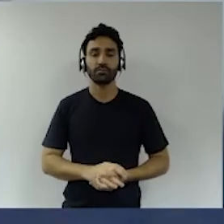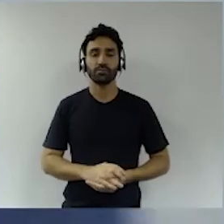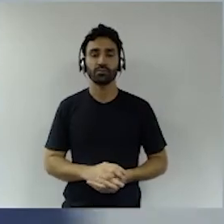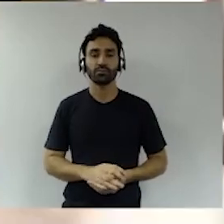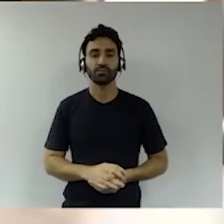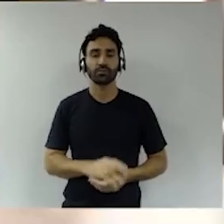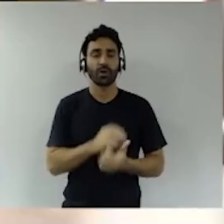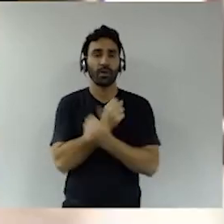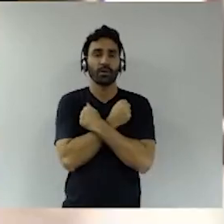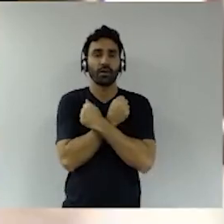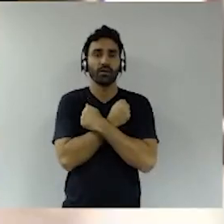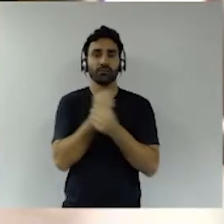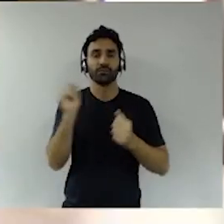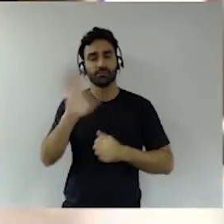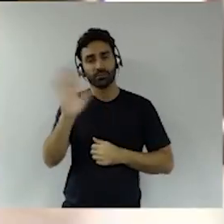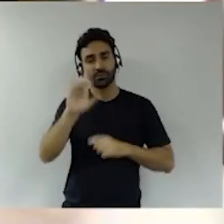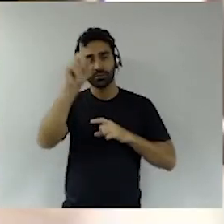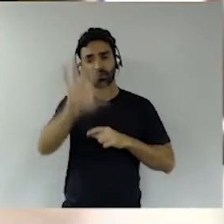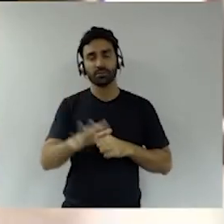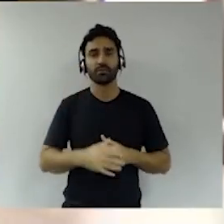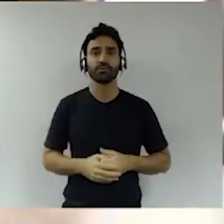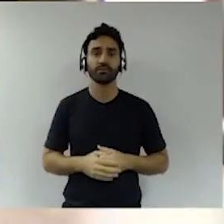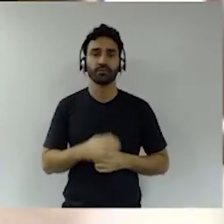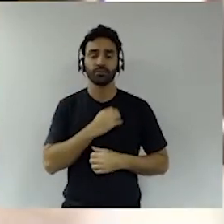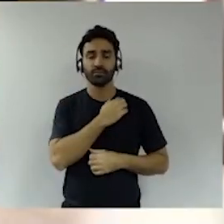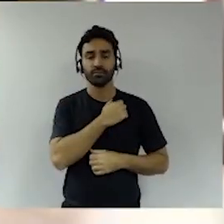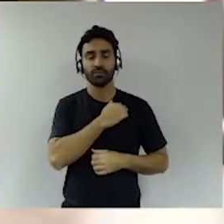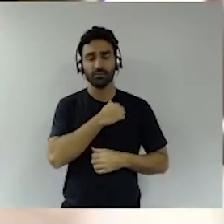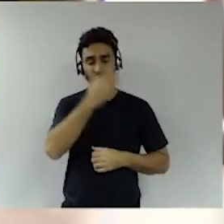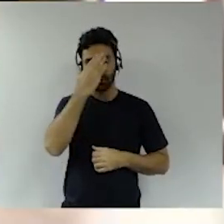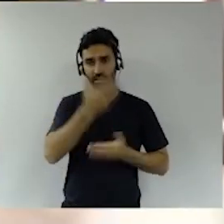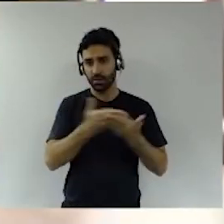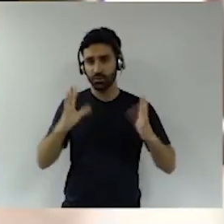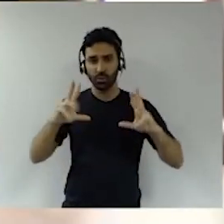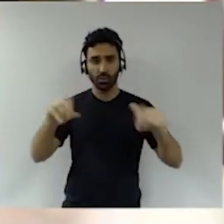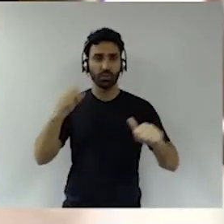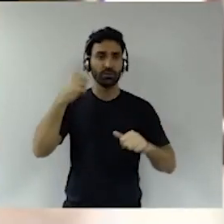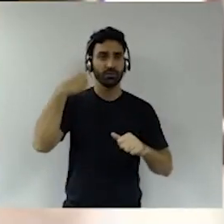Obrigado. Forte abraço. Fiquem com Deus. Abraço, Elton, doutor Artemio. Abraço à advocacia brasileira.